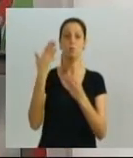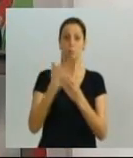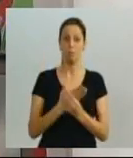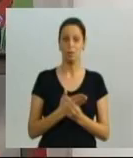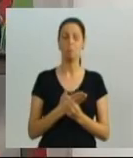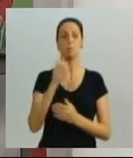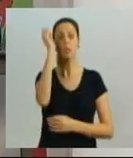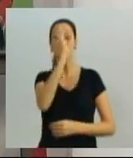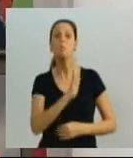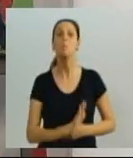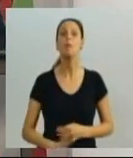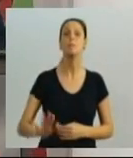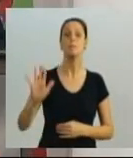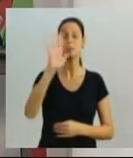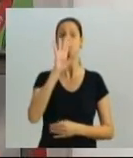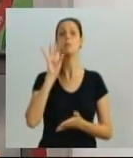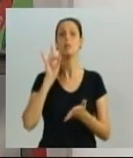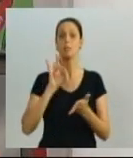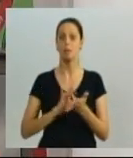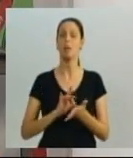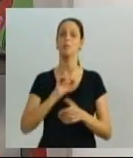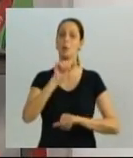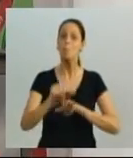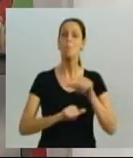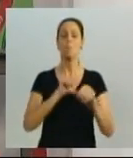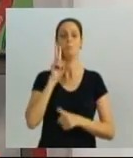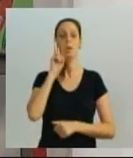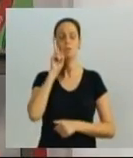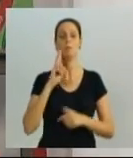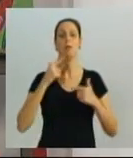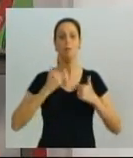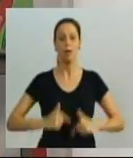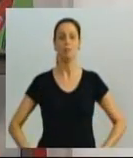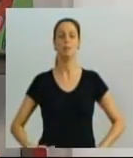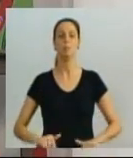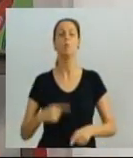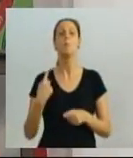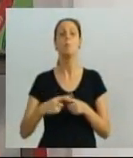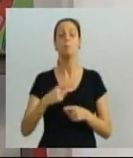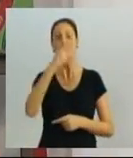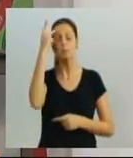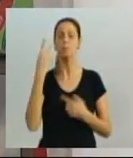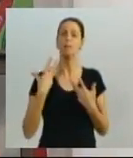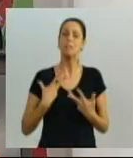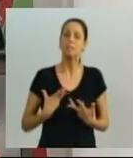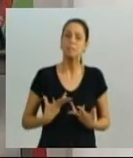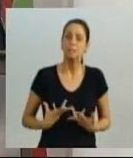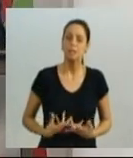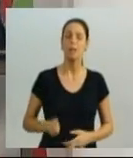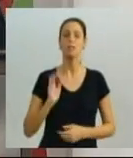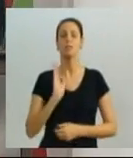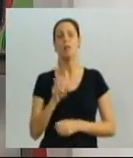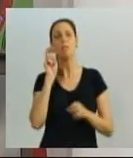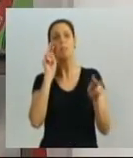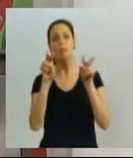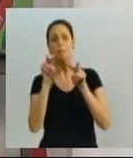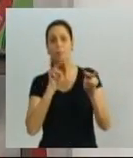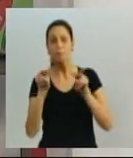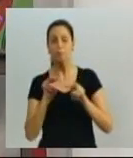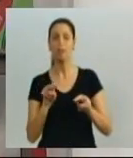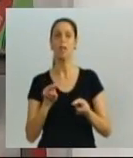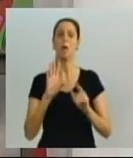que o Brasil seja passado a limpo. O povo brasileiro está cansado de ver, e não tem outro adjetivo para mostrar, de